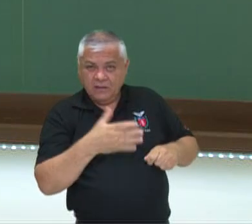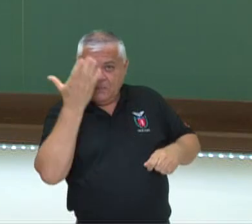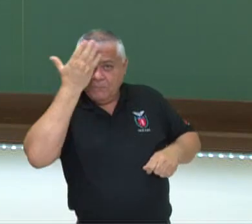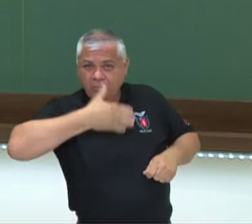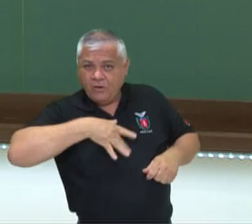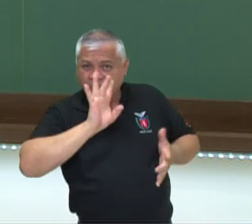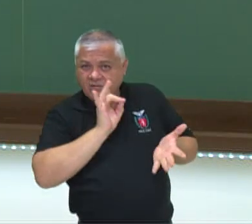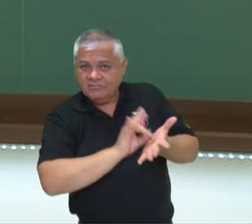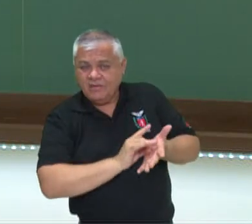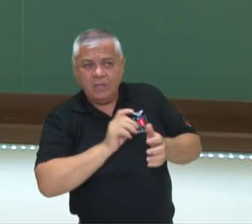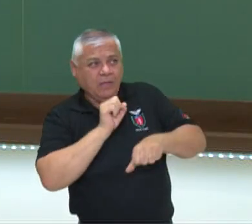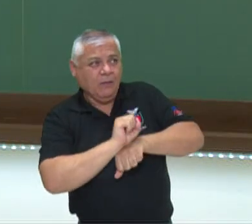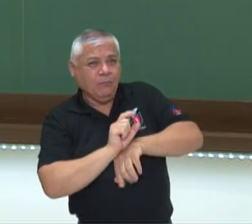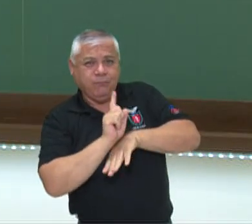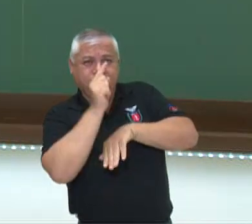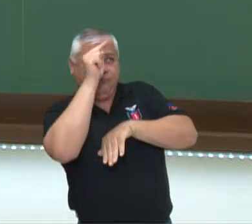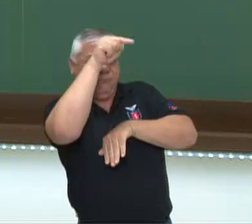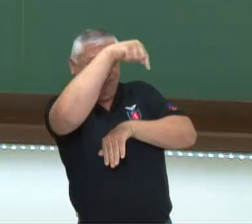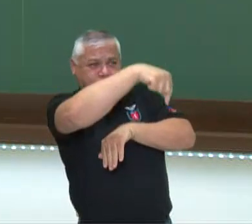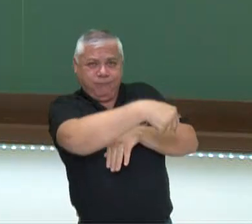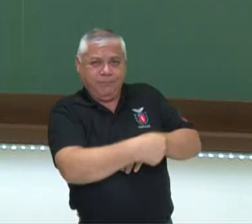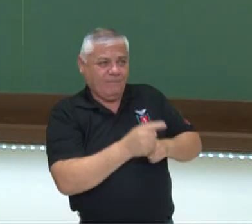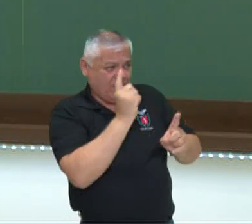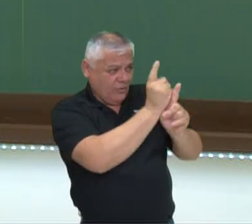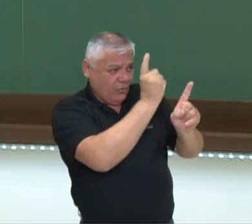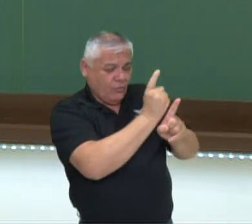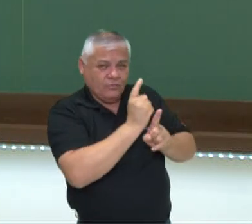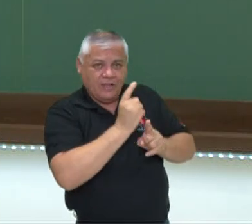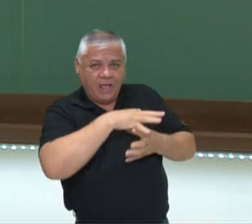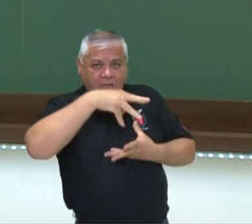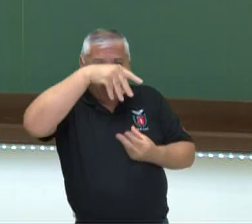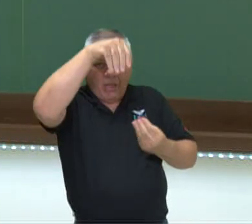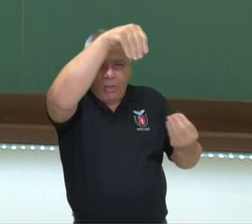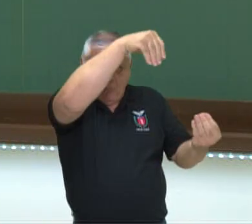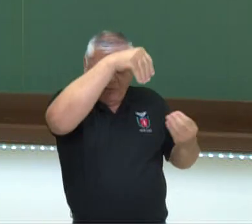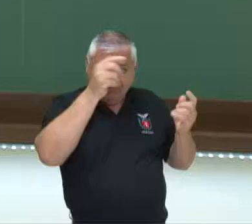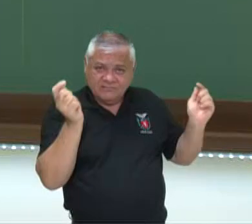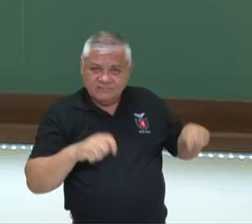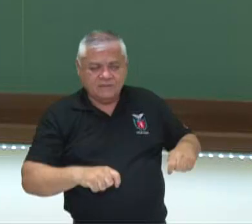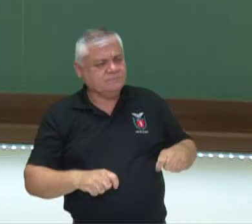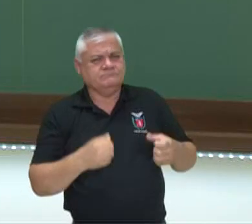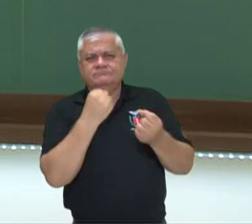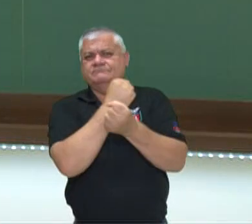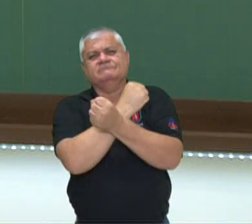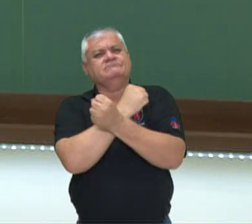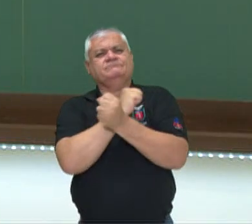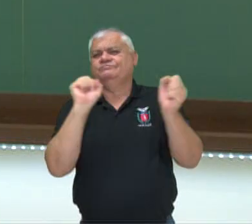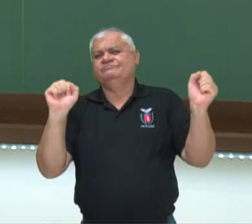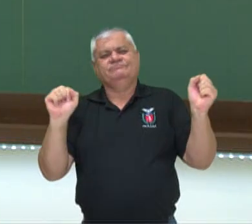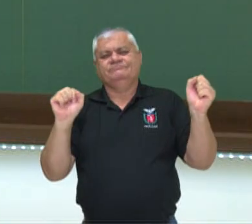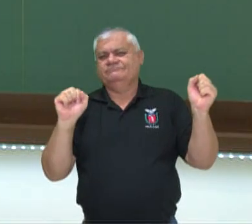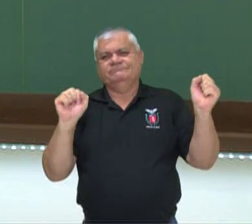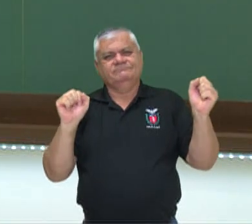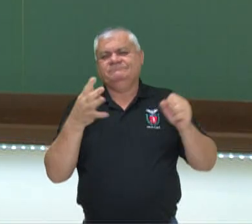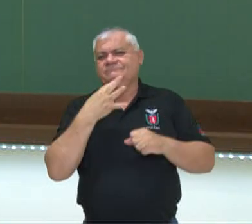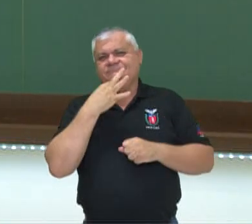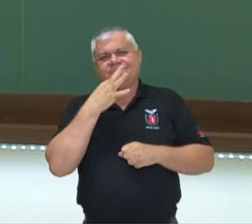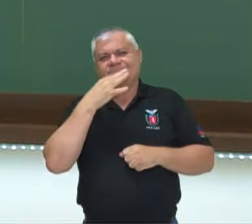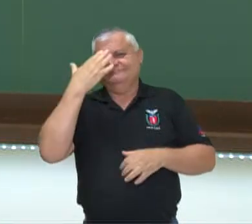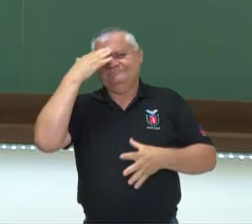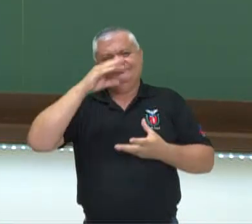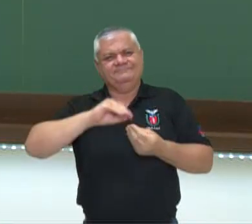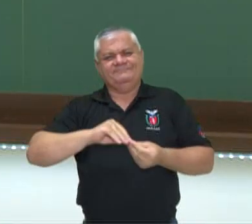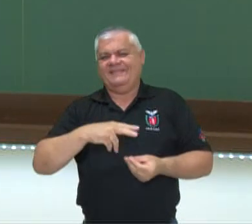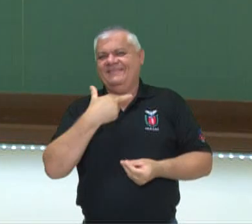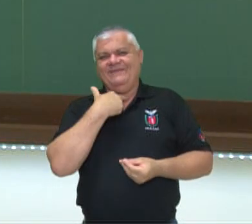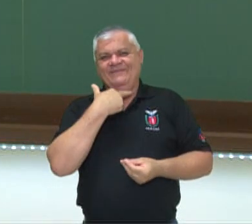uma expedição a Marte, isso aí foge a nossa capacidade de conhecimento, a nossa capacidade de compreensão. Então,